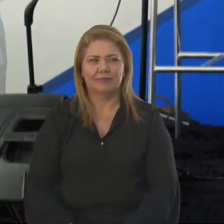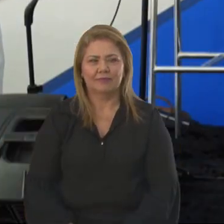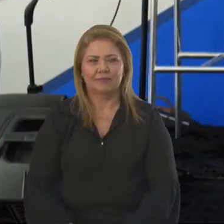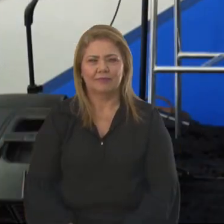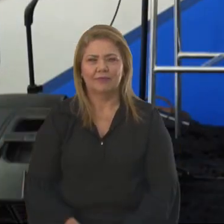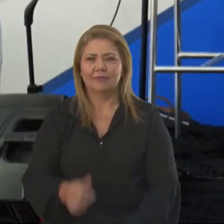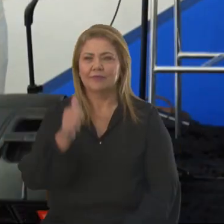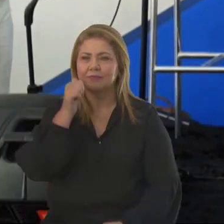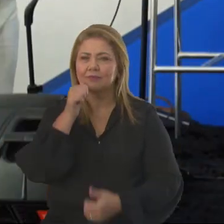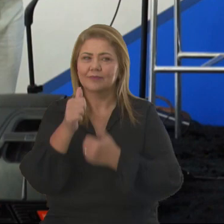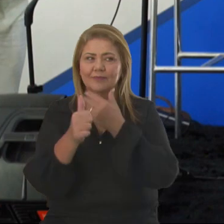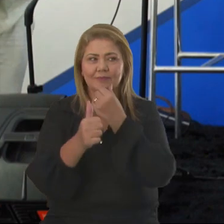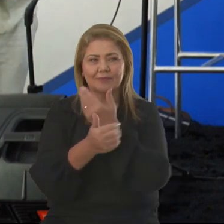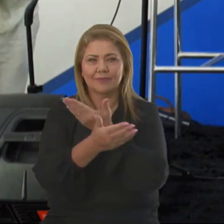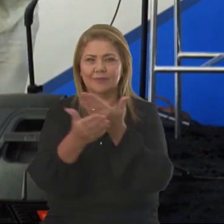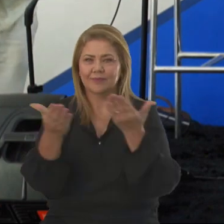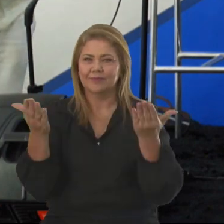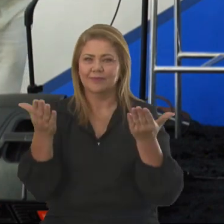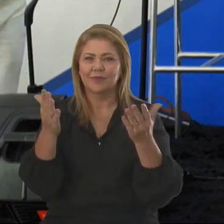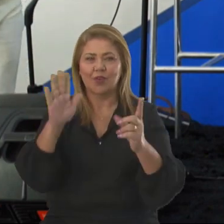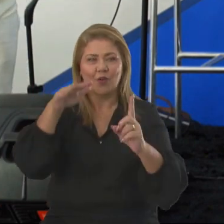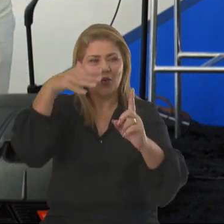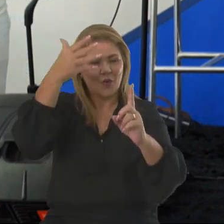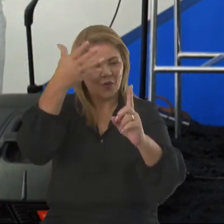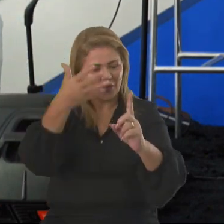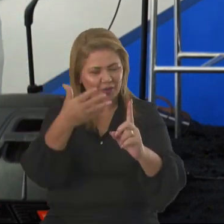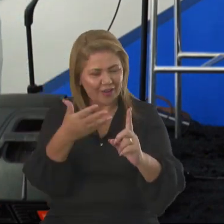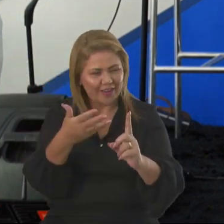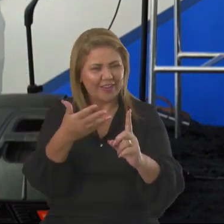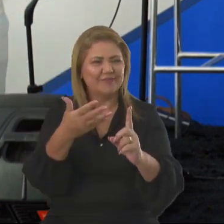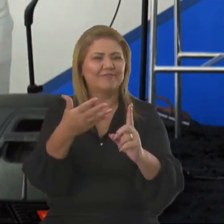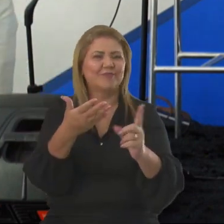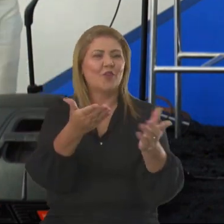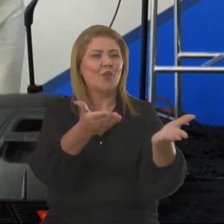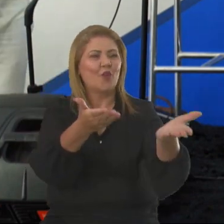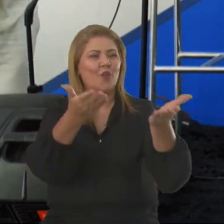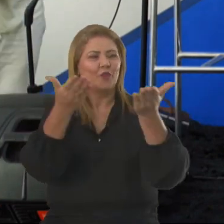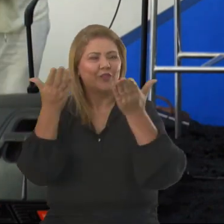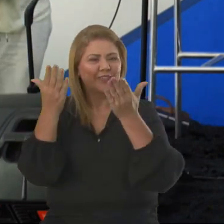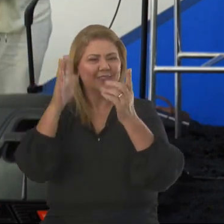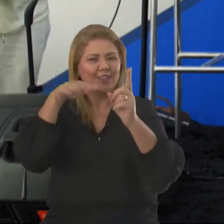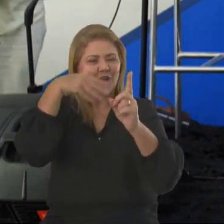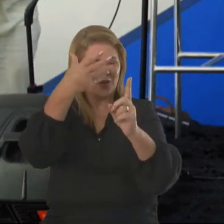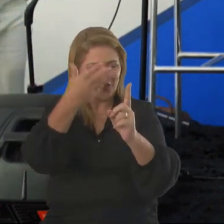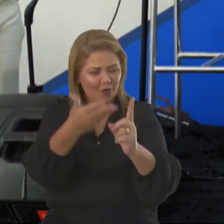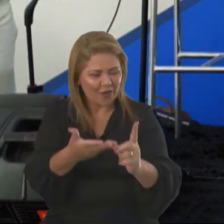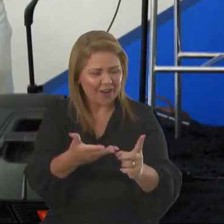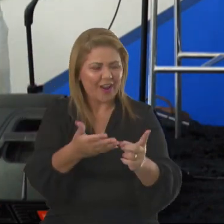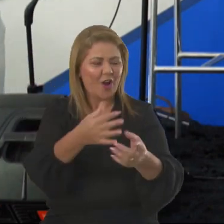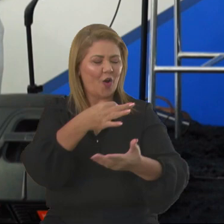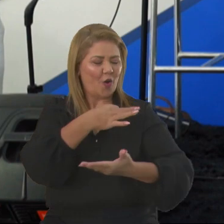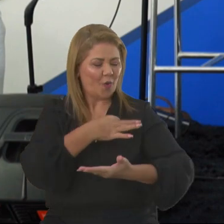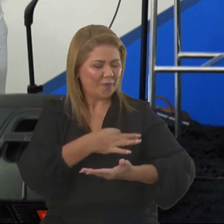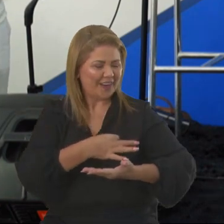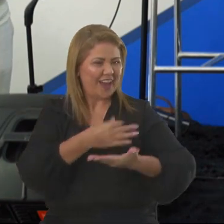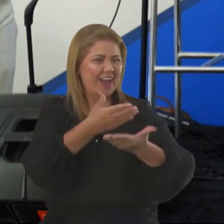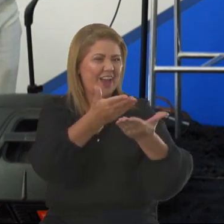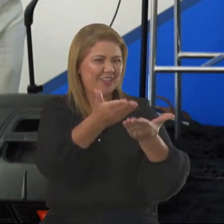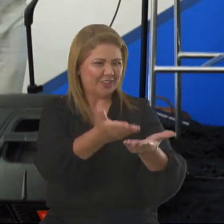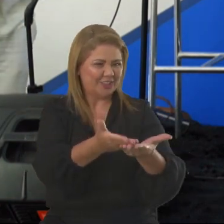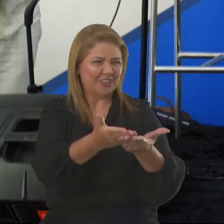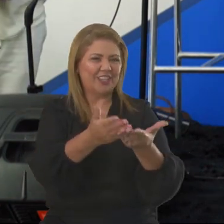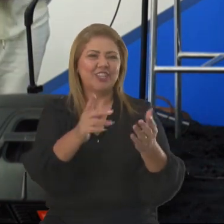Senhoras e senhores, é com muita honra que esta corte convida à frente para receber homenagem em celebração ao